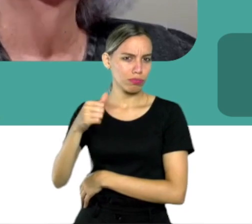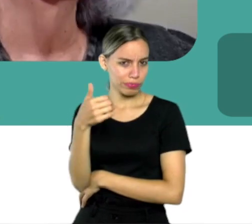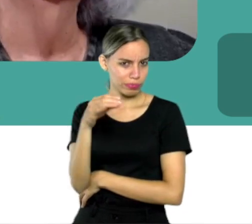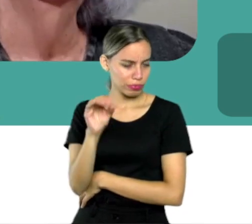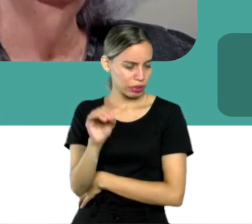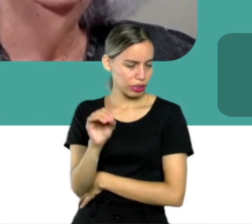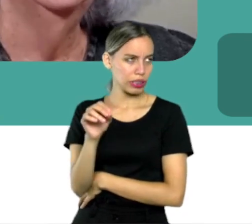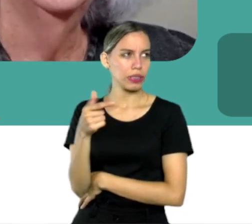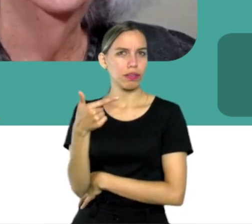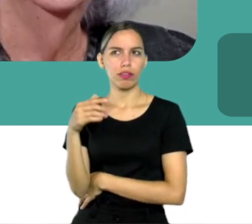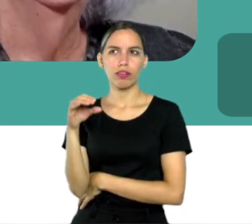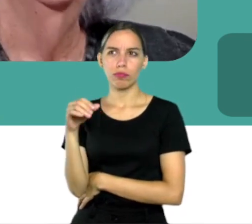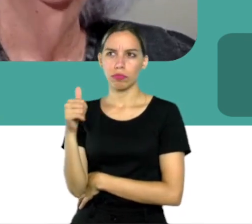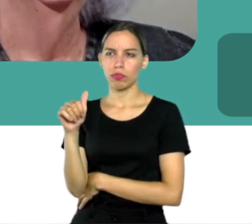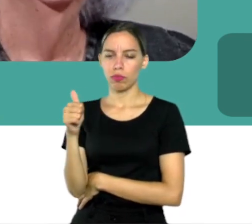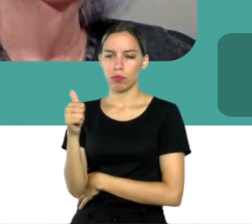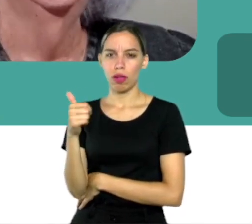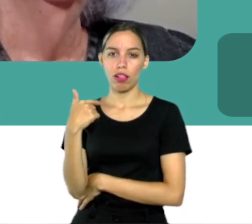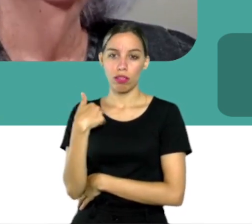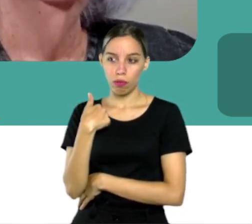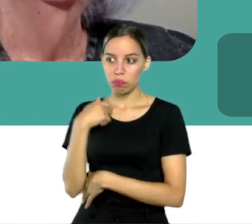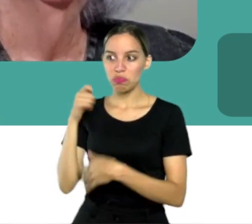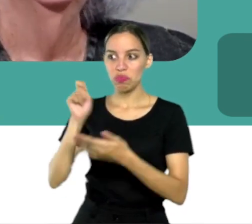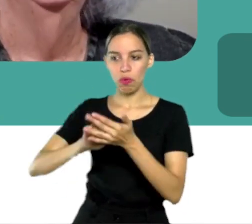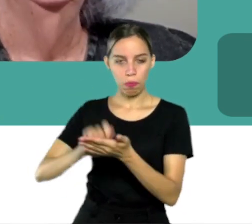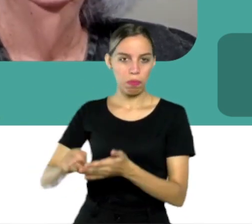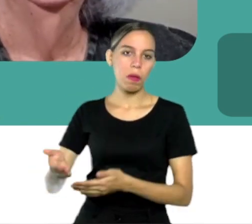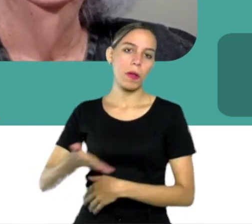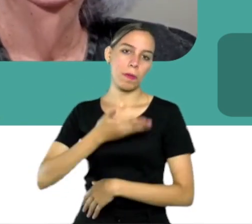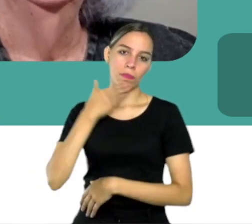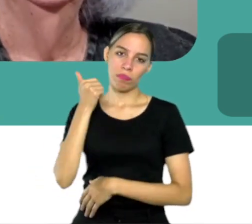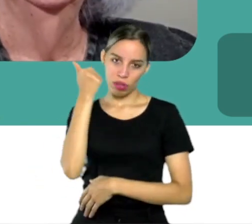época que eu escrevi melhor, sabe?